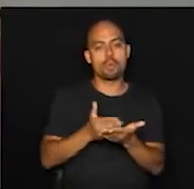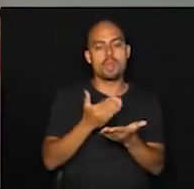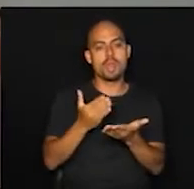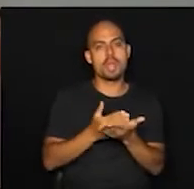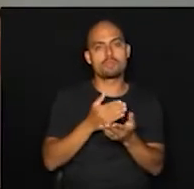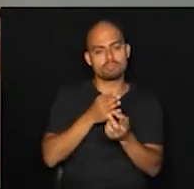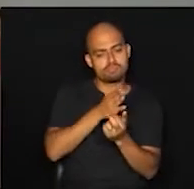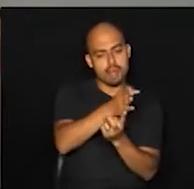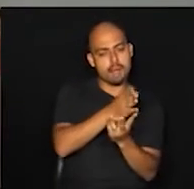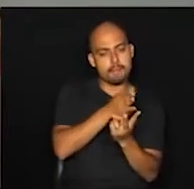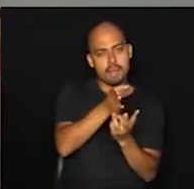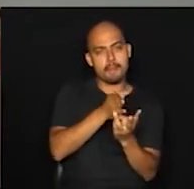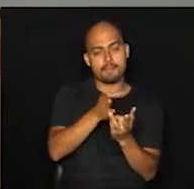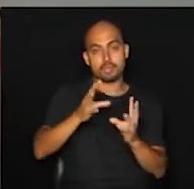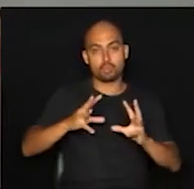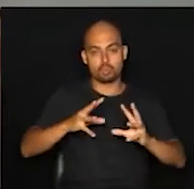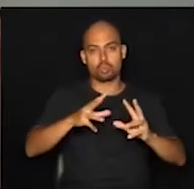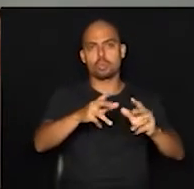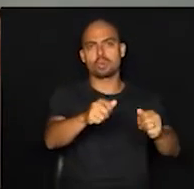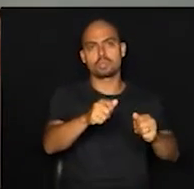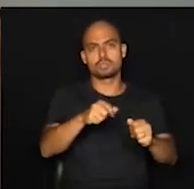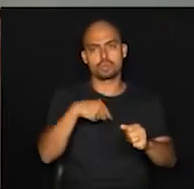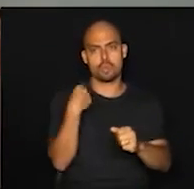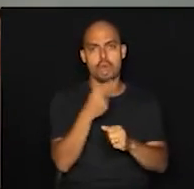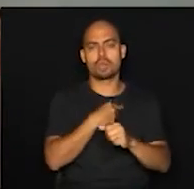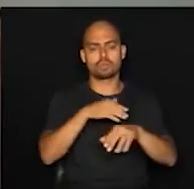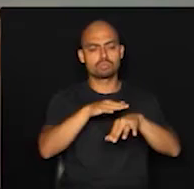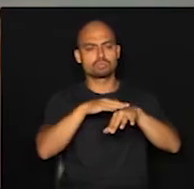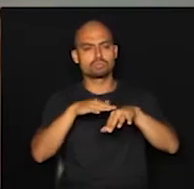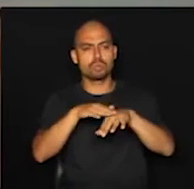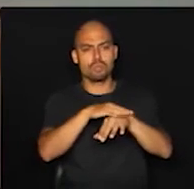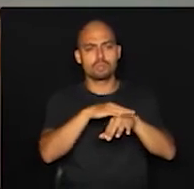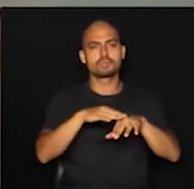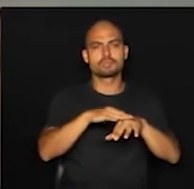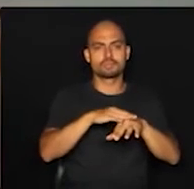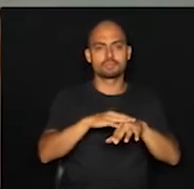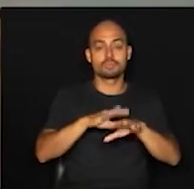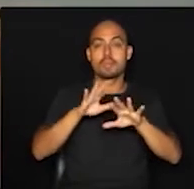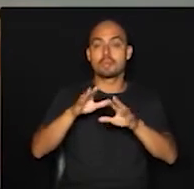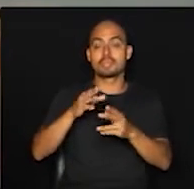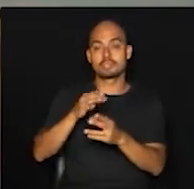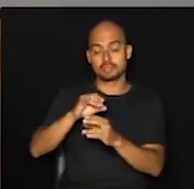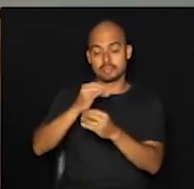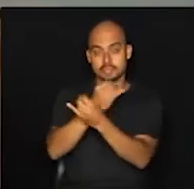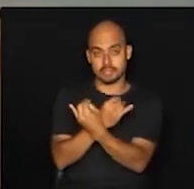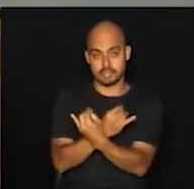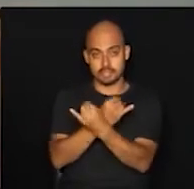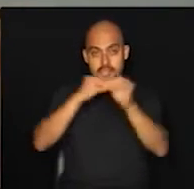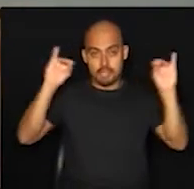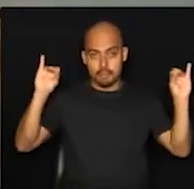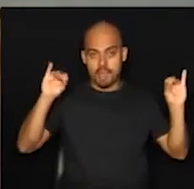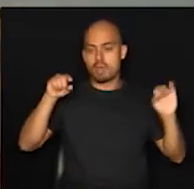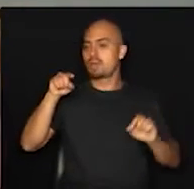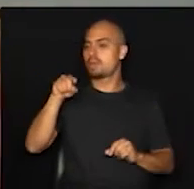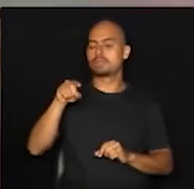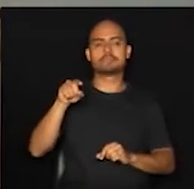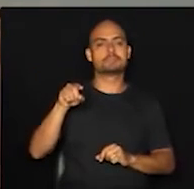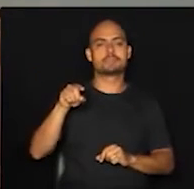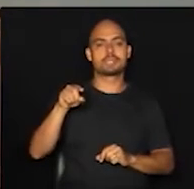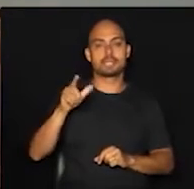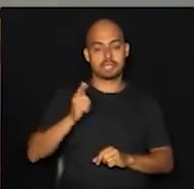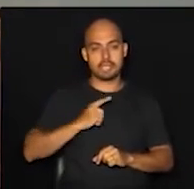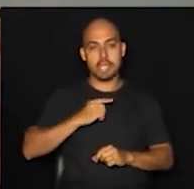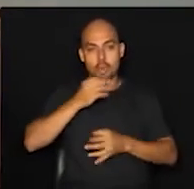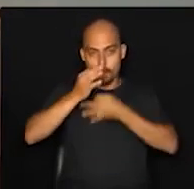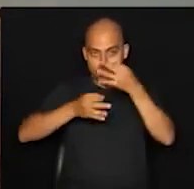todas as versões. Legal. A gente aborda todas as versões. A gente diz, Dona Isabel, por ela mesma, não achava, até porque tem a versão